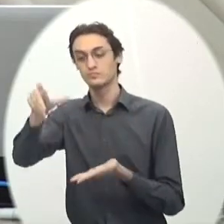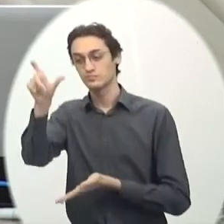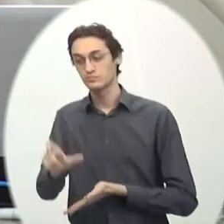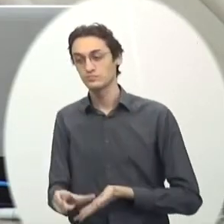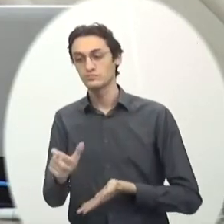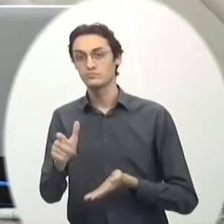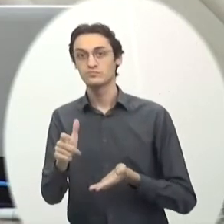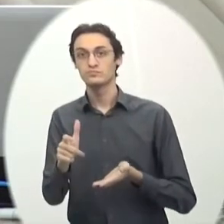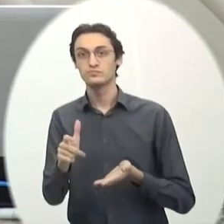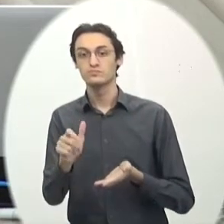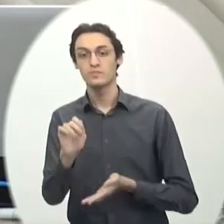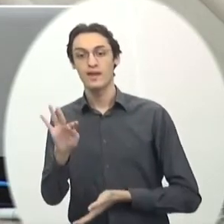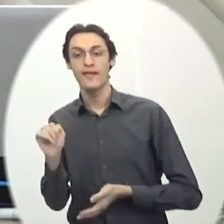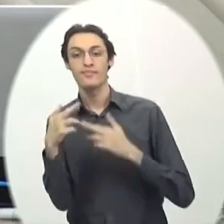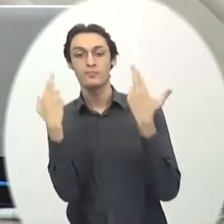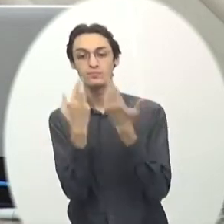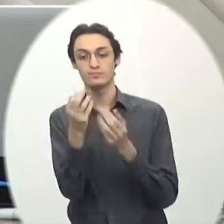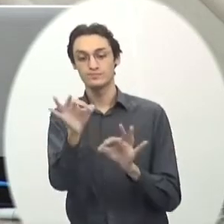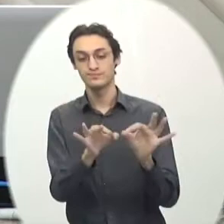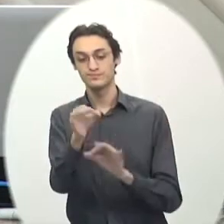o encaminhamento da ata de reunião.